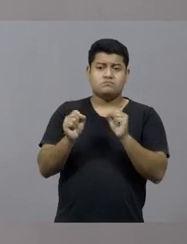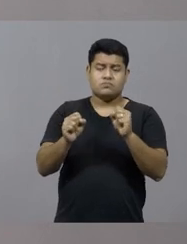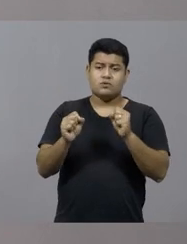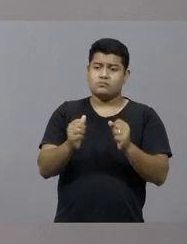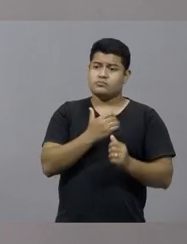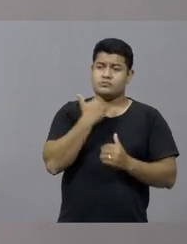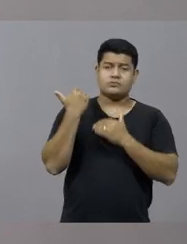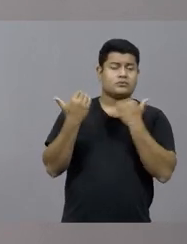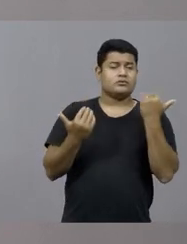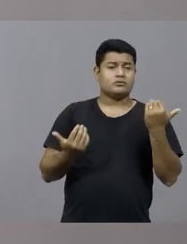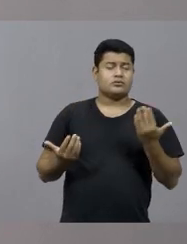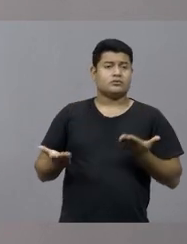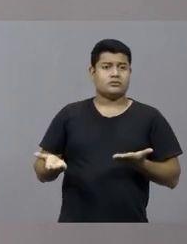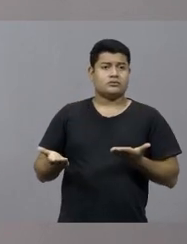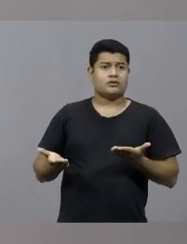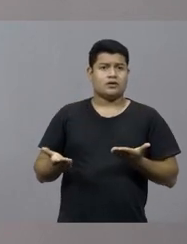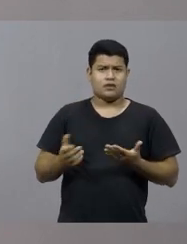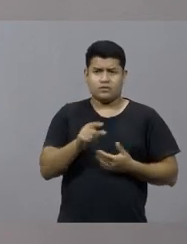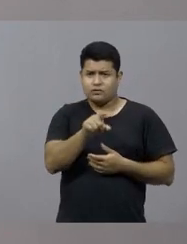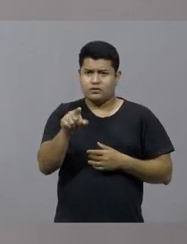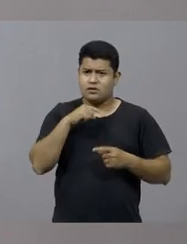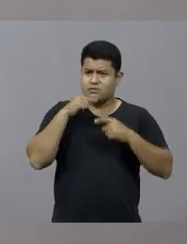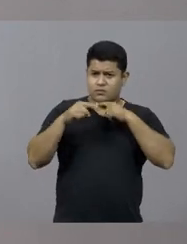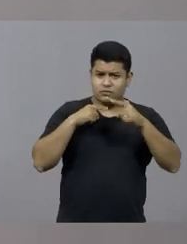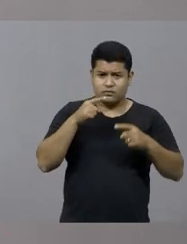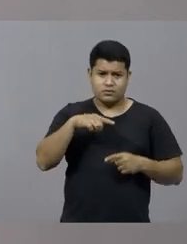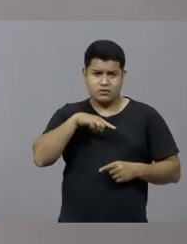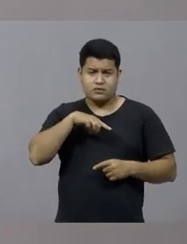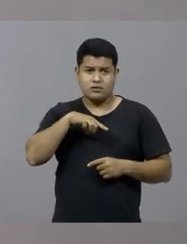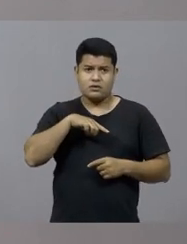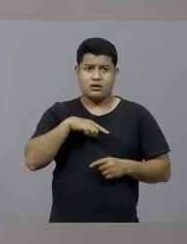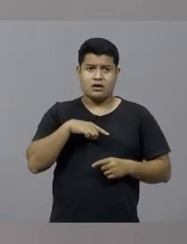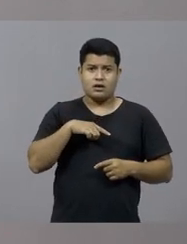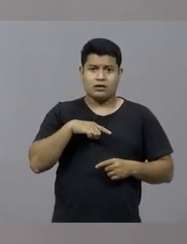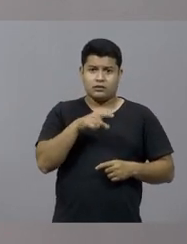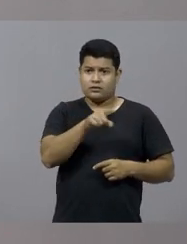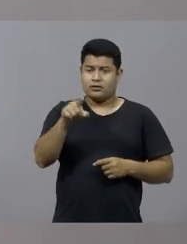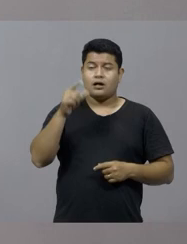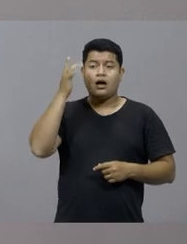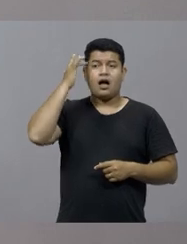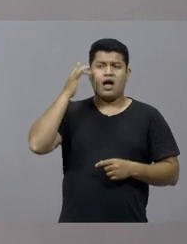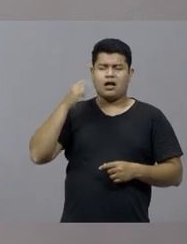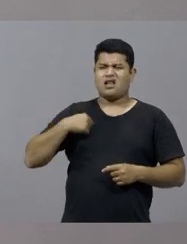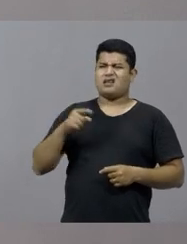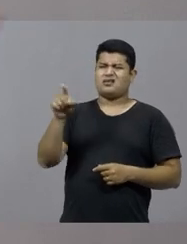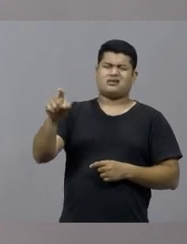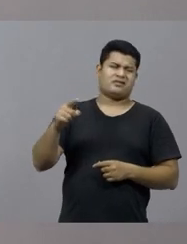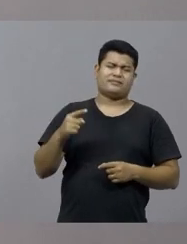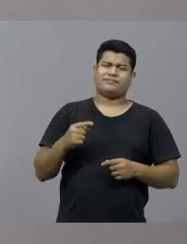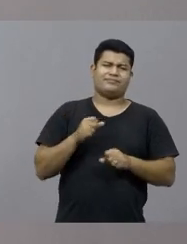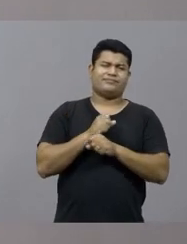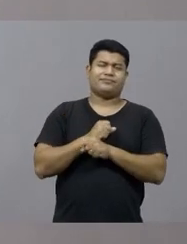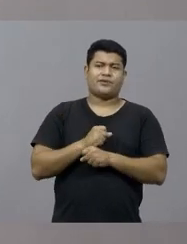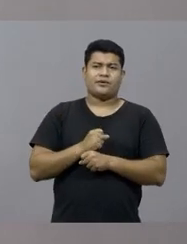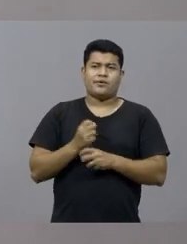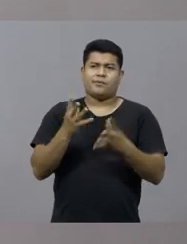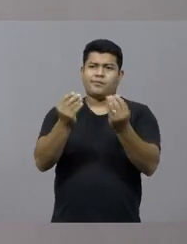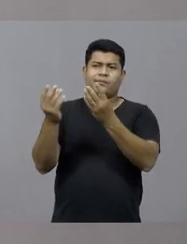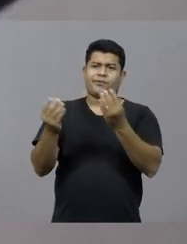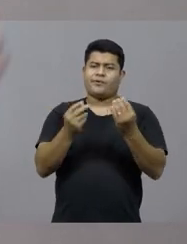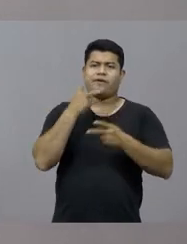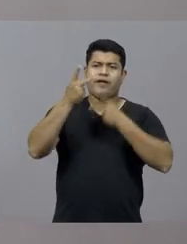custando. Senhores duvidam disso? Acreditam que eu estou exagerando? Então eu peço para mostrar